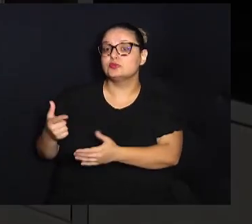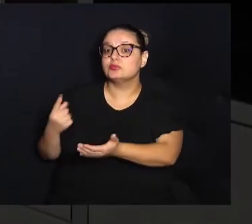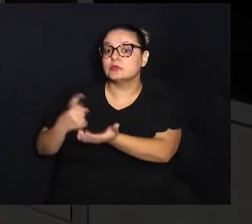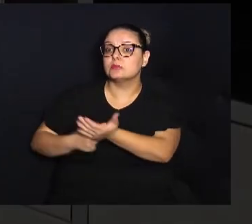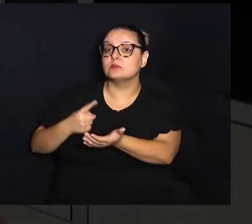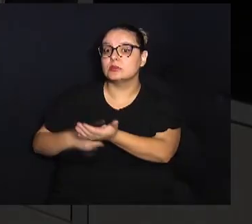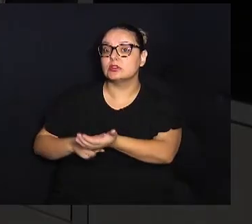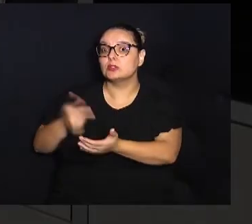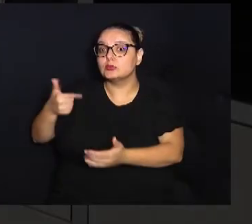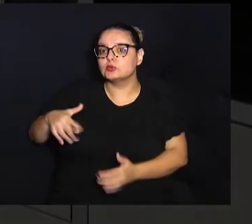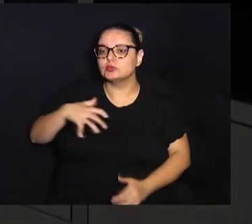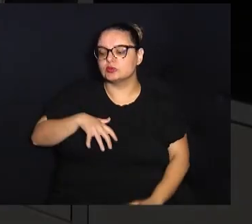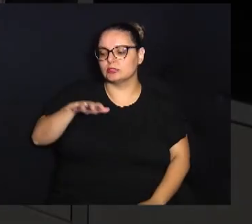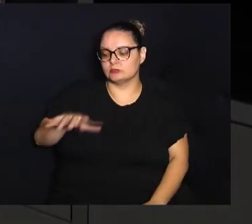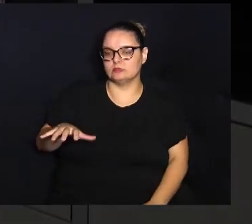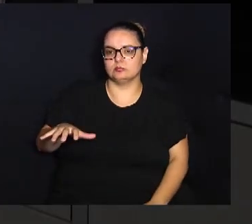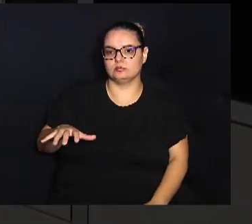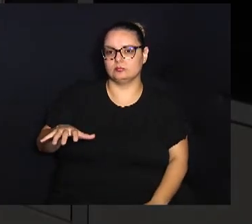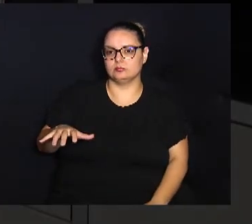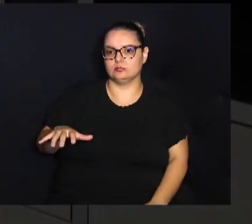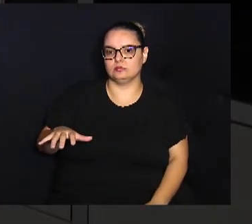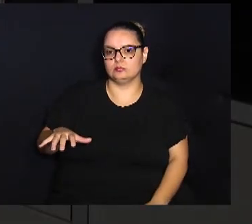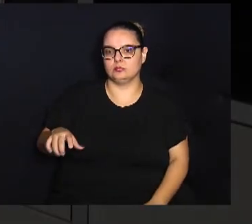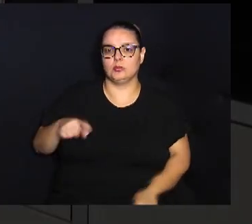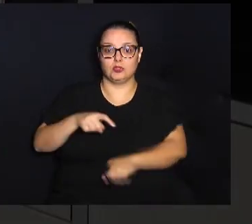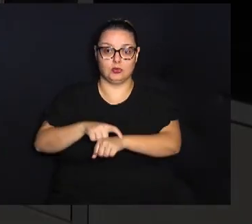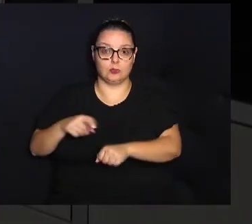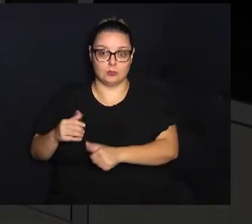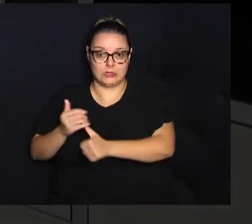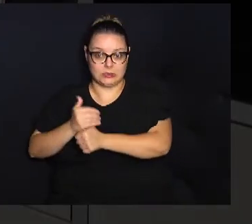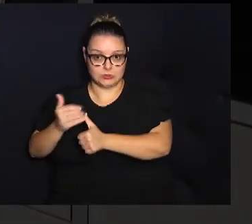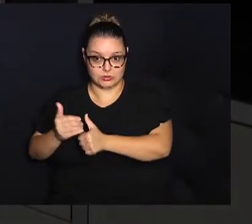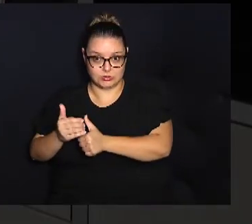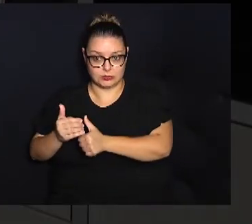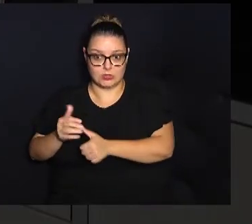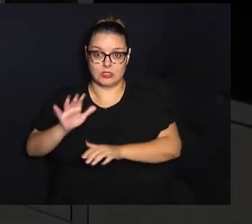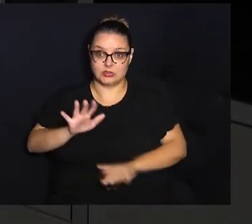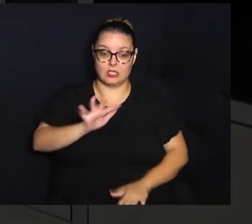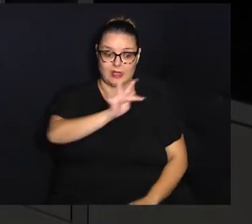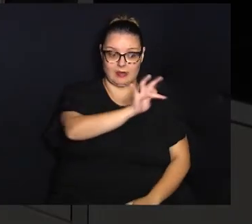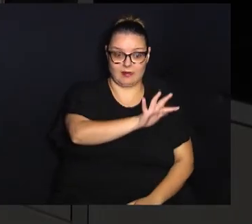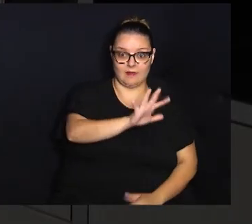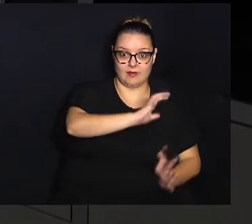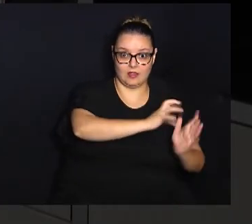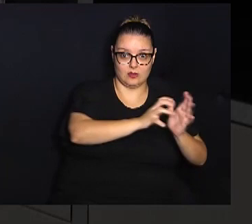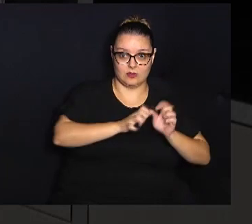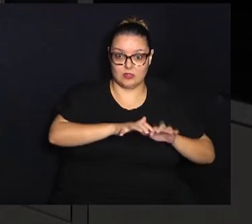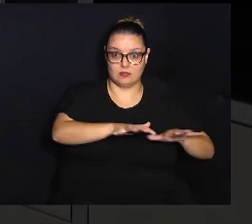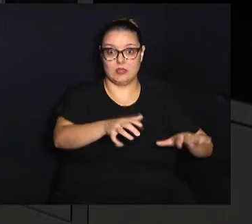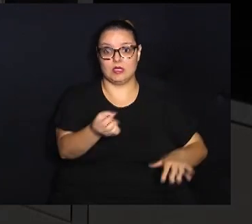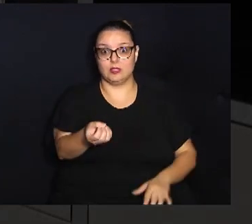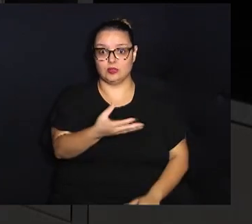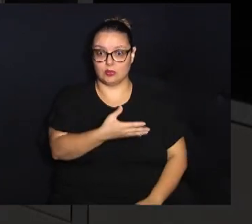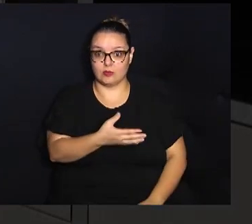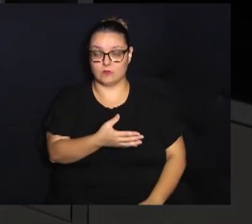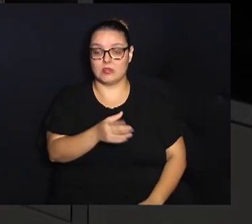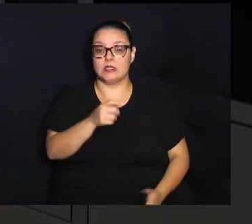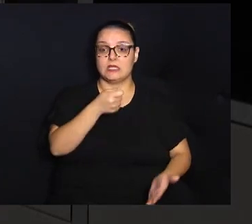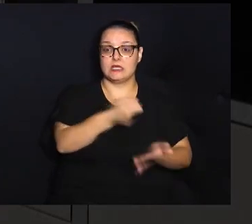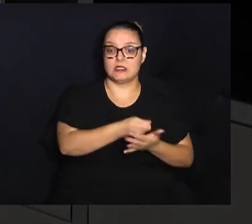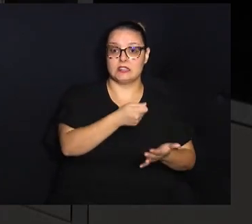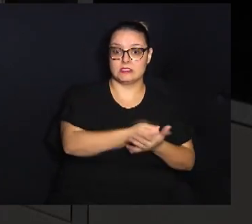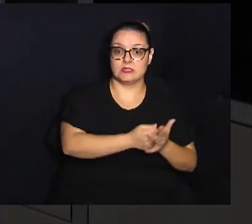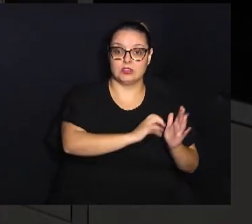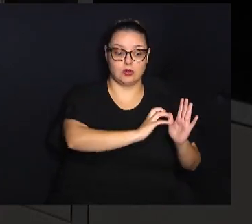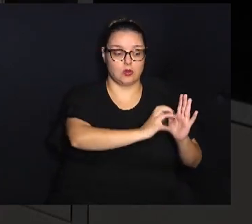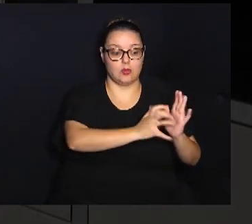manter nele durante o mandato. Já a federação, que é uma figura nova, ela exige que o partido